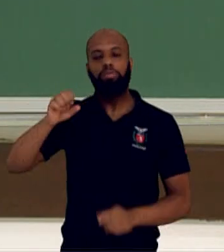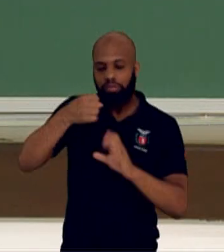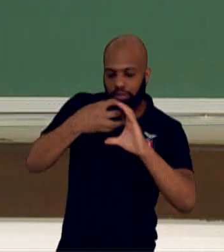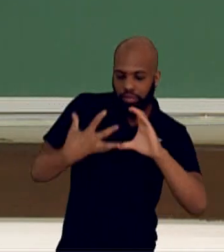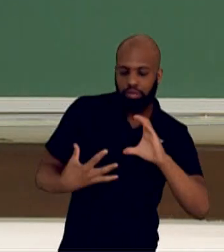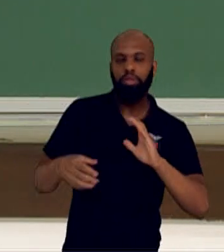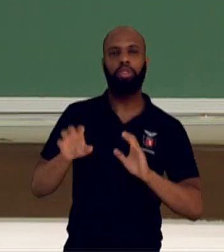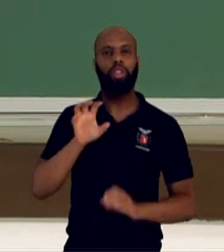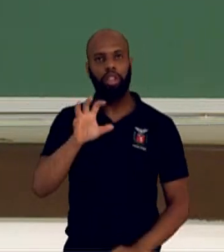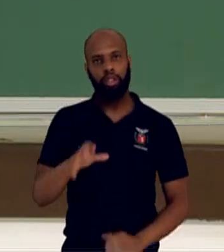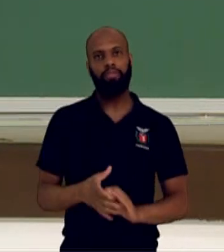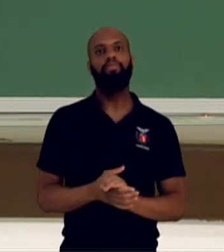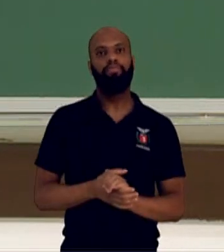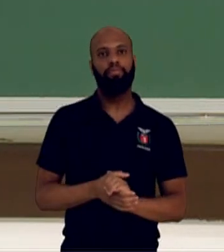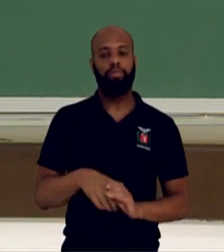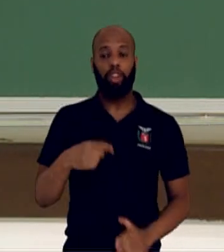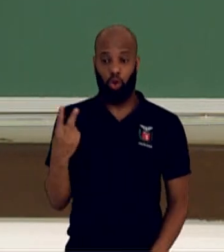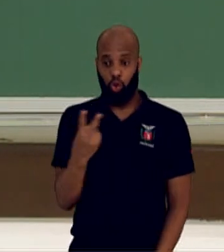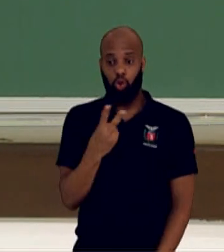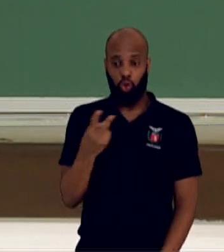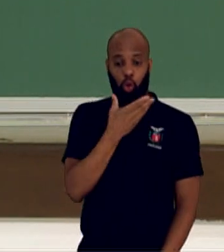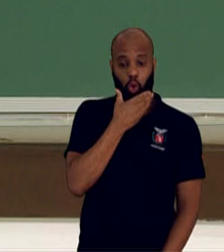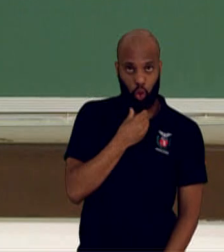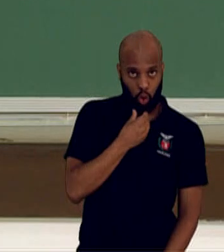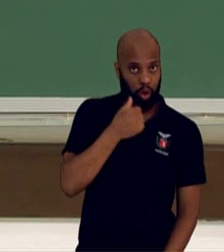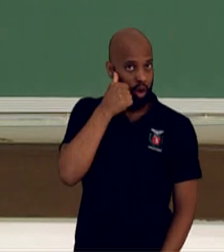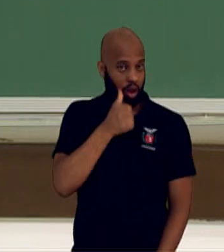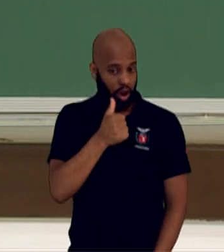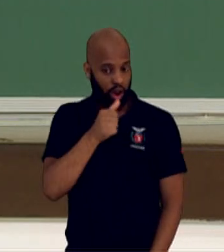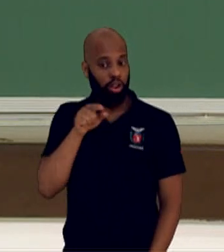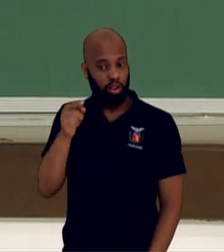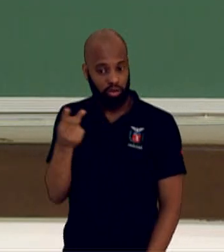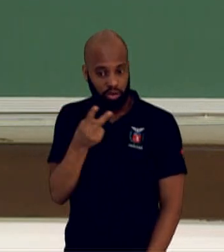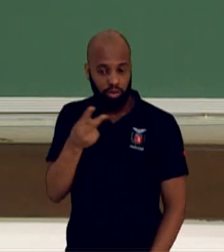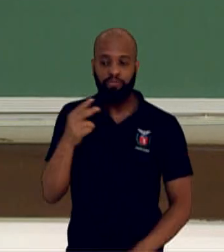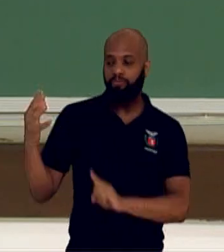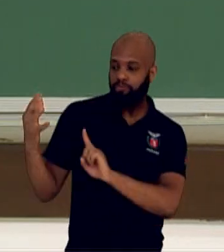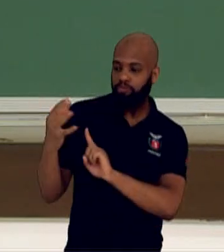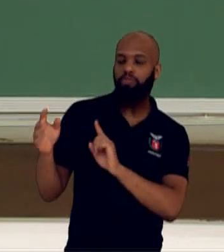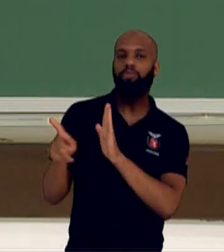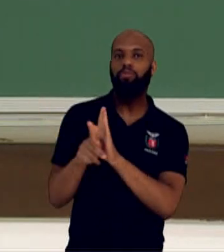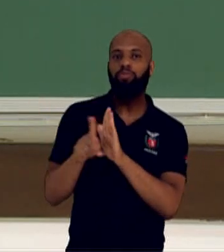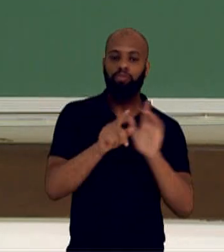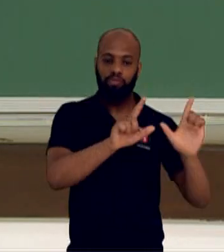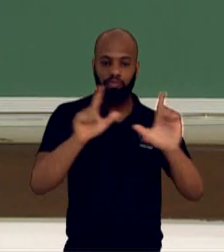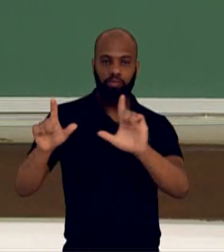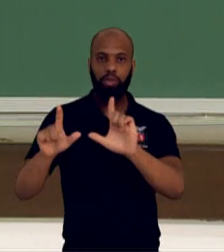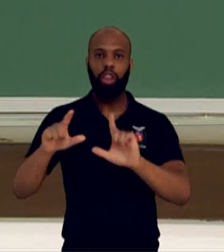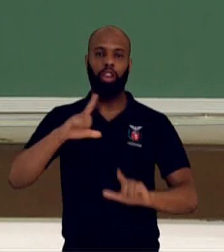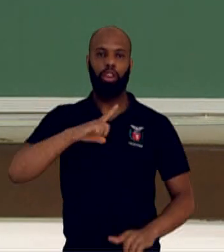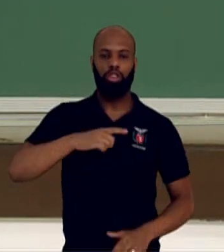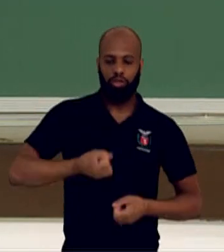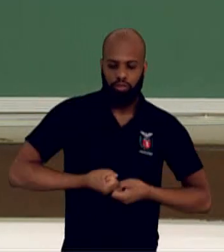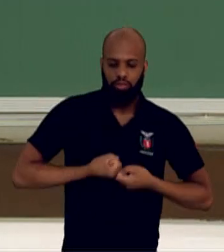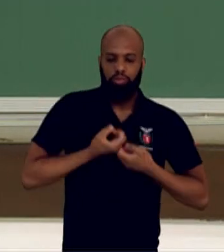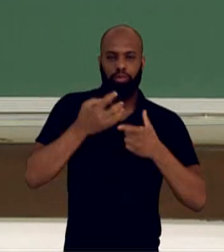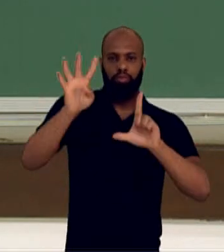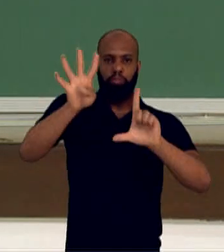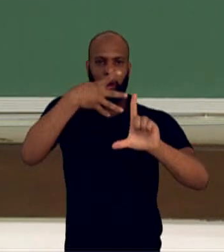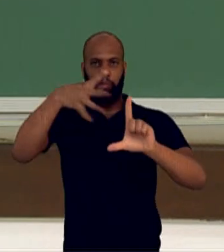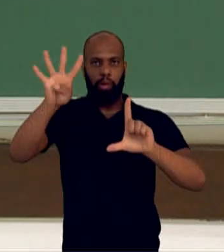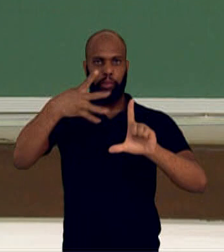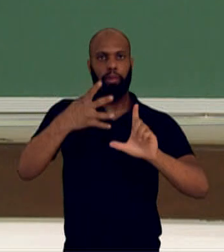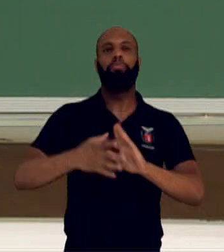ambos os artistas, Lazar Segal e Anita Malfatti, são artistas que são influenciados aí nas suas obras pelo movimento expressionista.